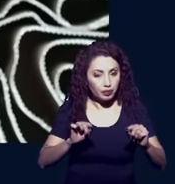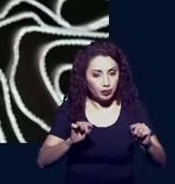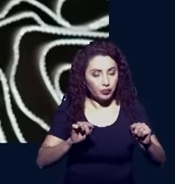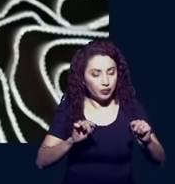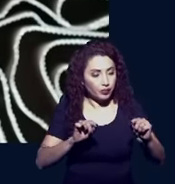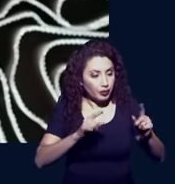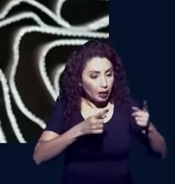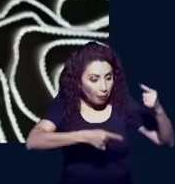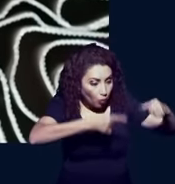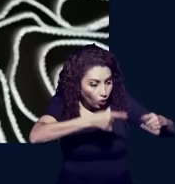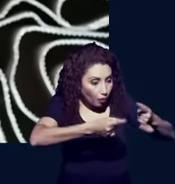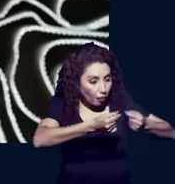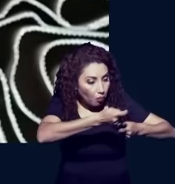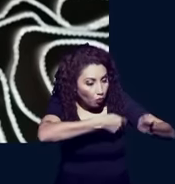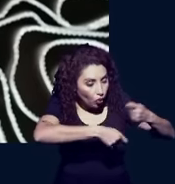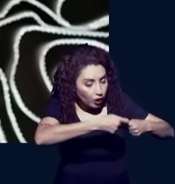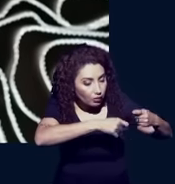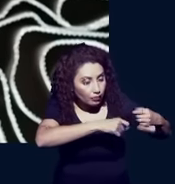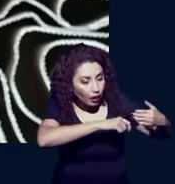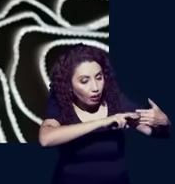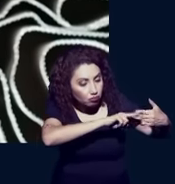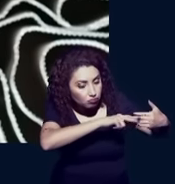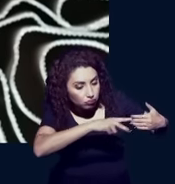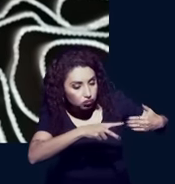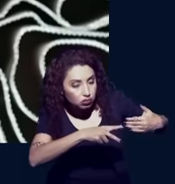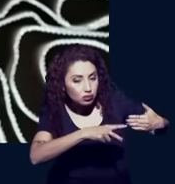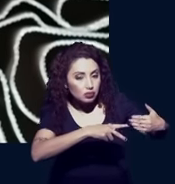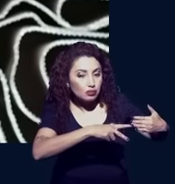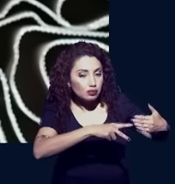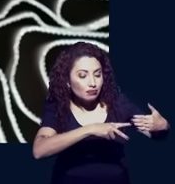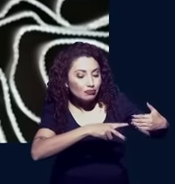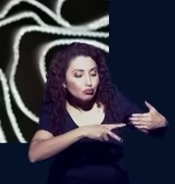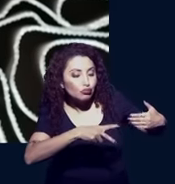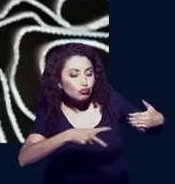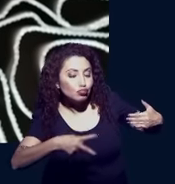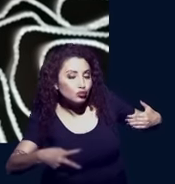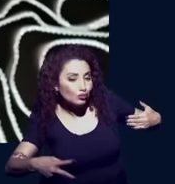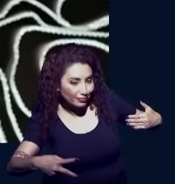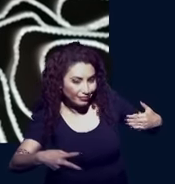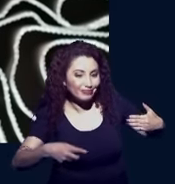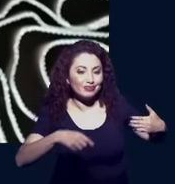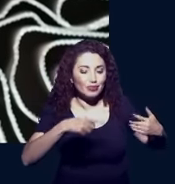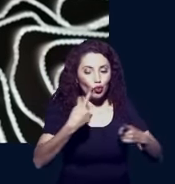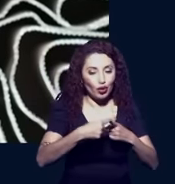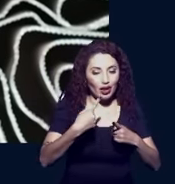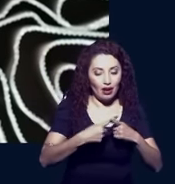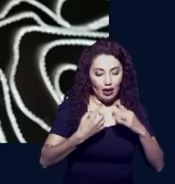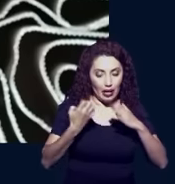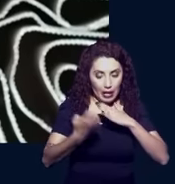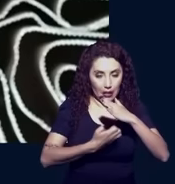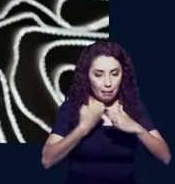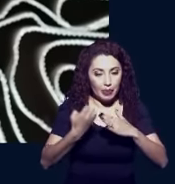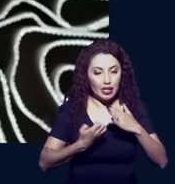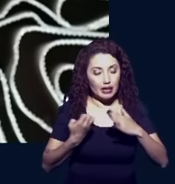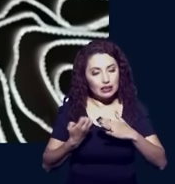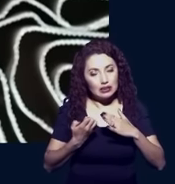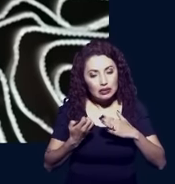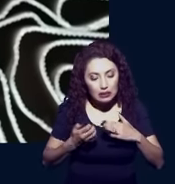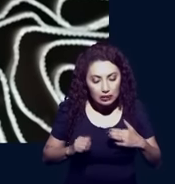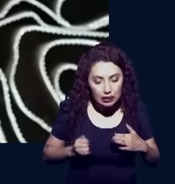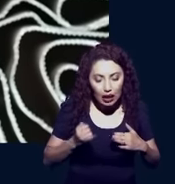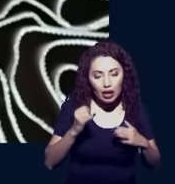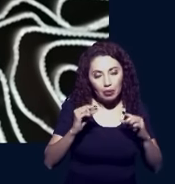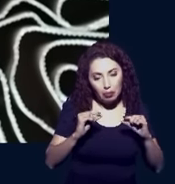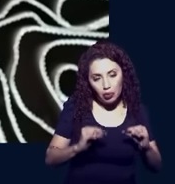de política monetária eles se alongaram Mas eles estão lá né eles se alongaram porque as empresas naquelas taxas Ultra baixas